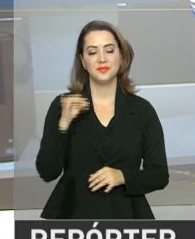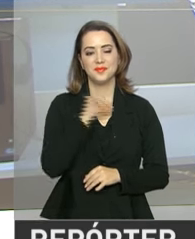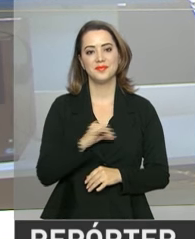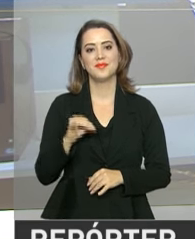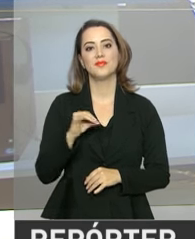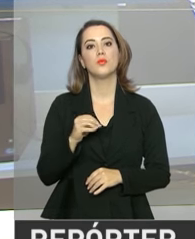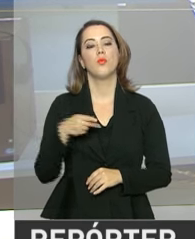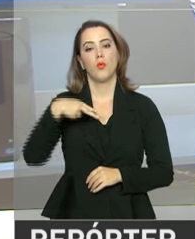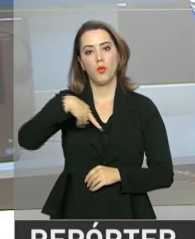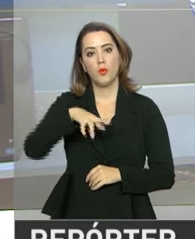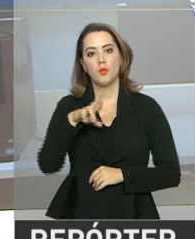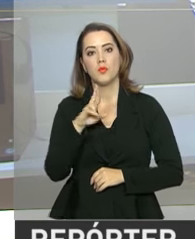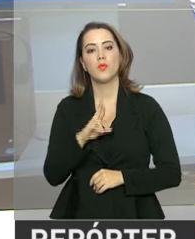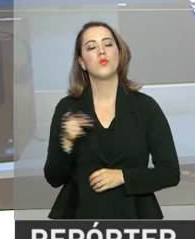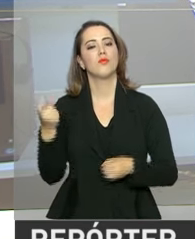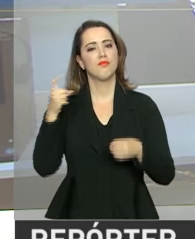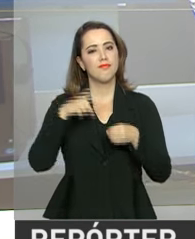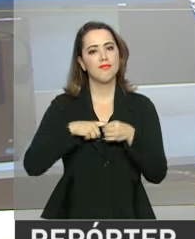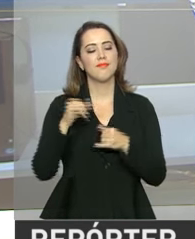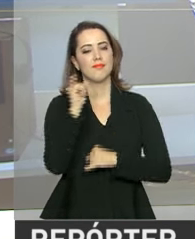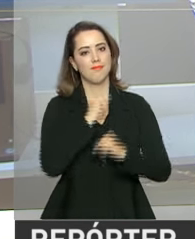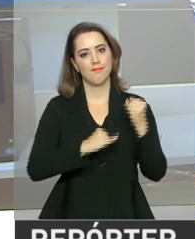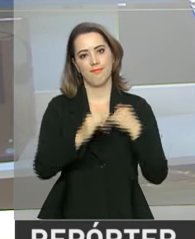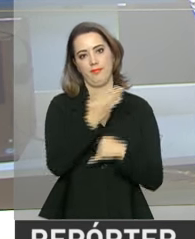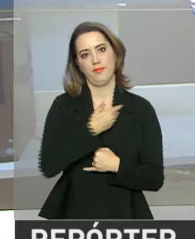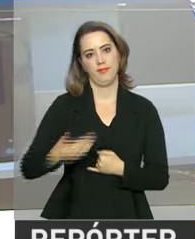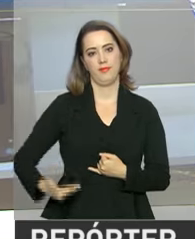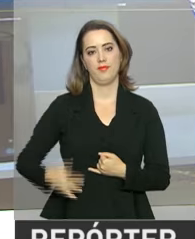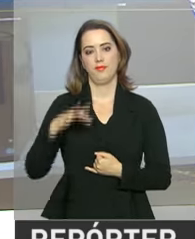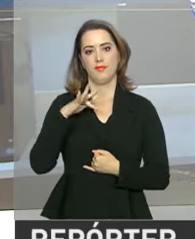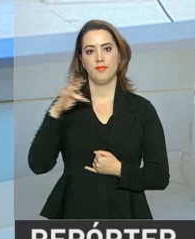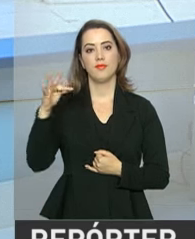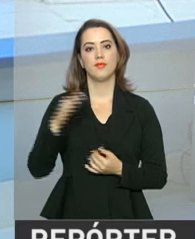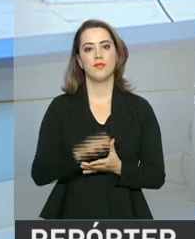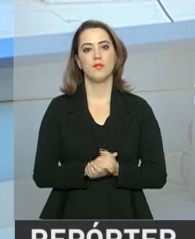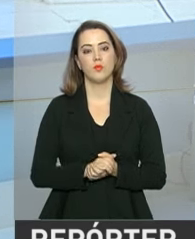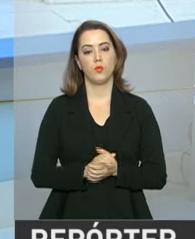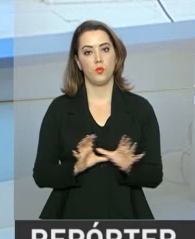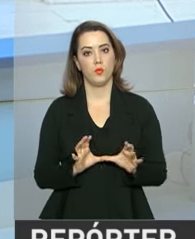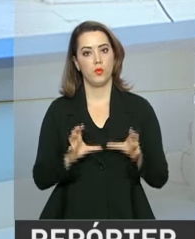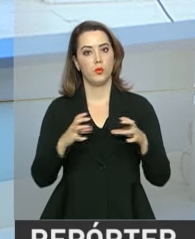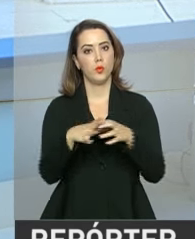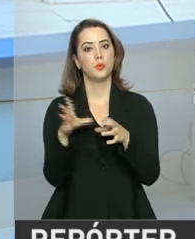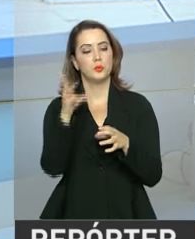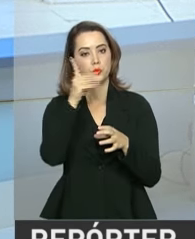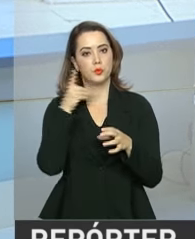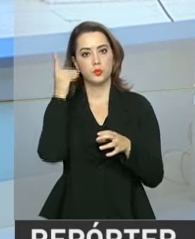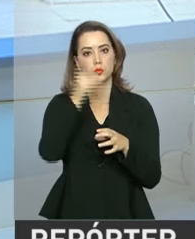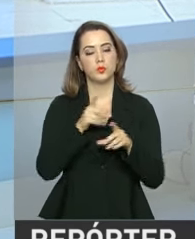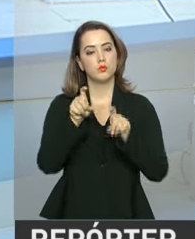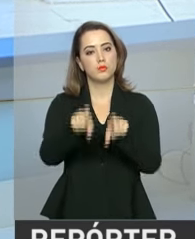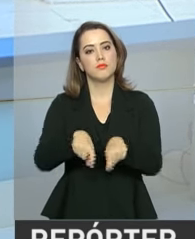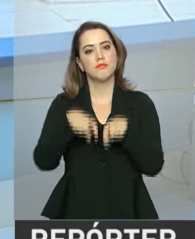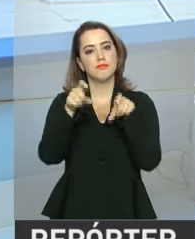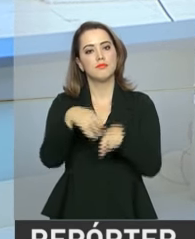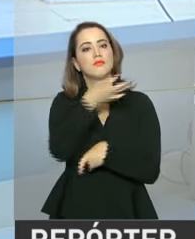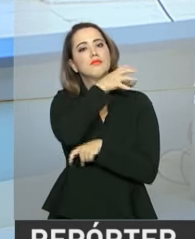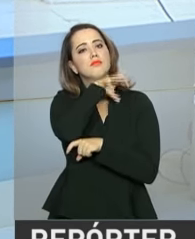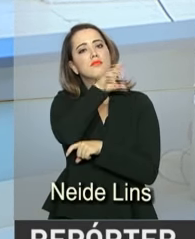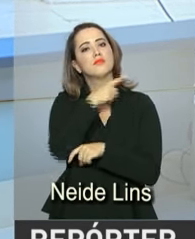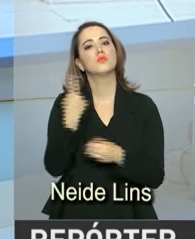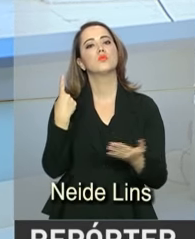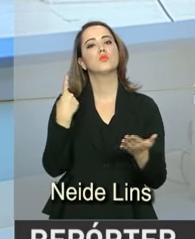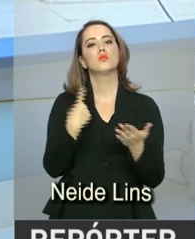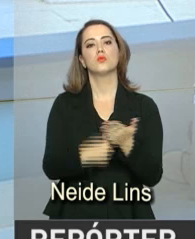Olá, o repórter NBR está de volta com as notícias do governo federal. A Frente Parlamentar da Agropecuária